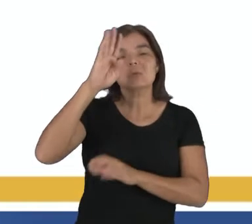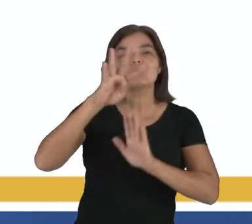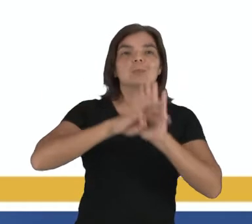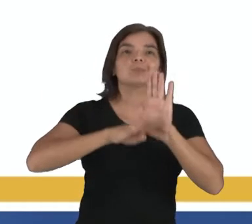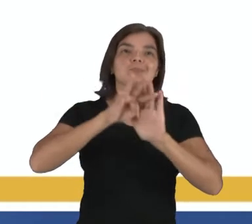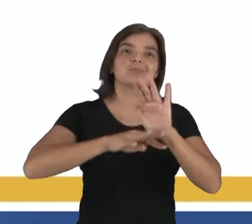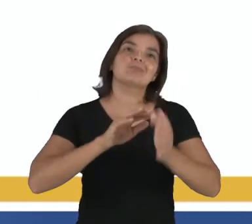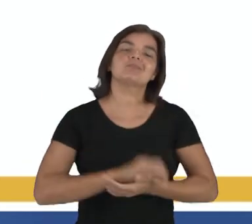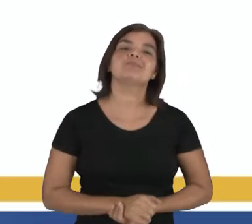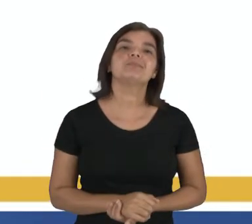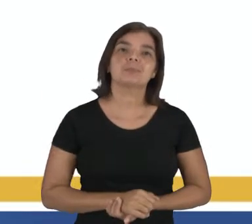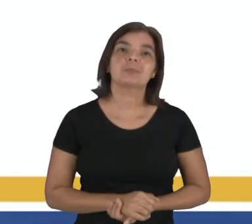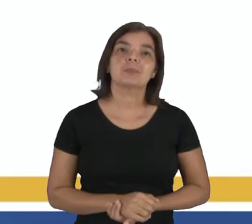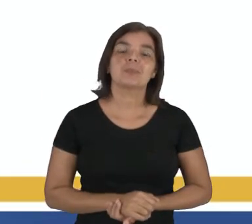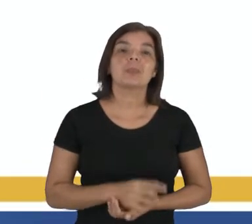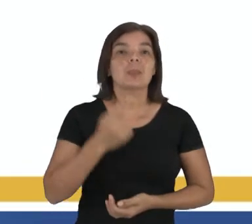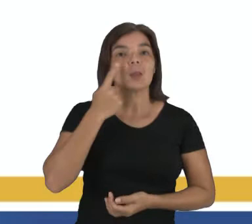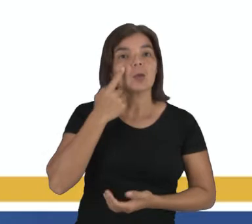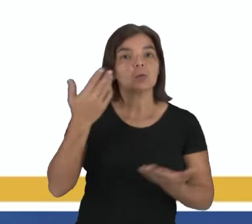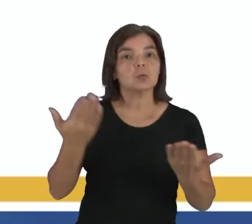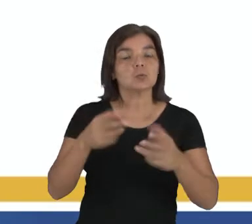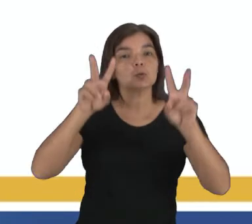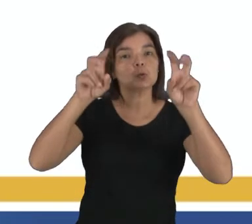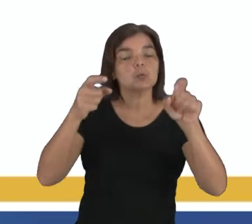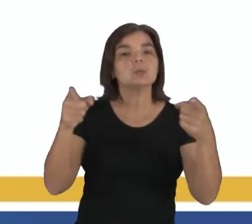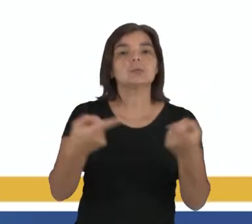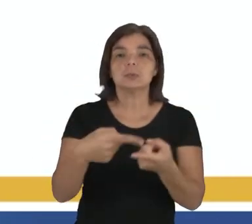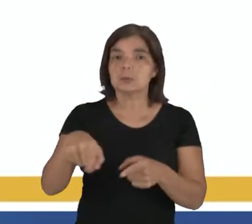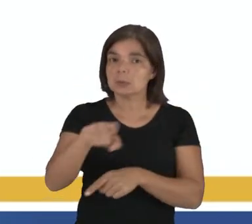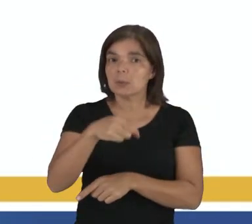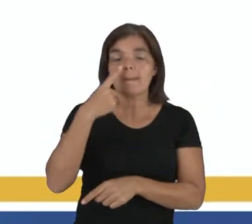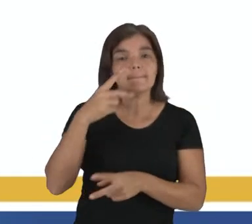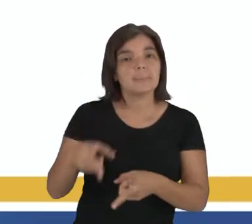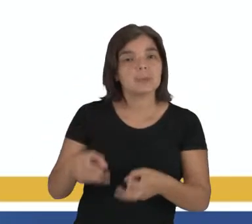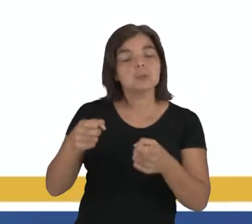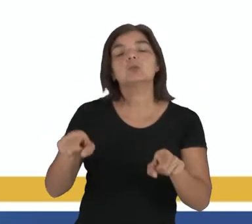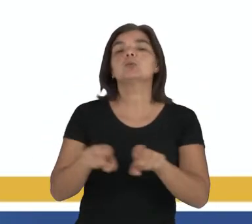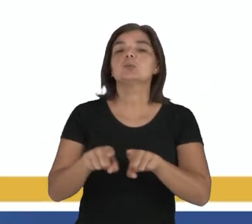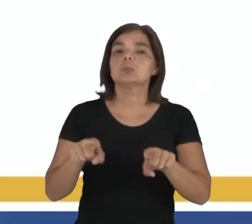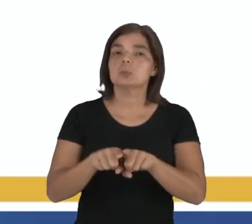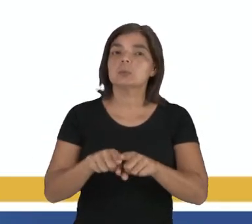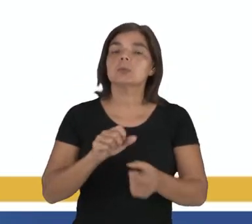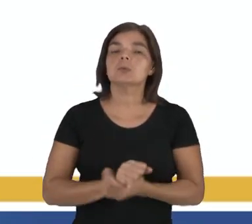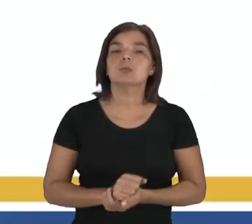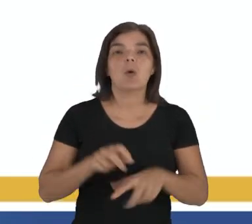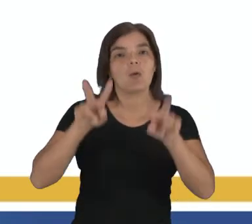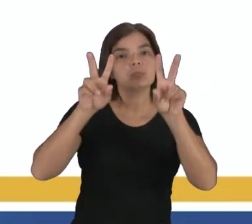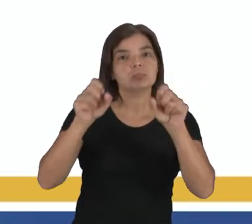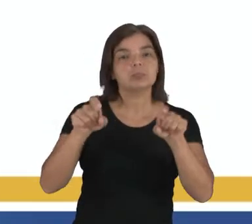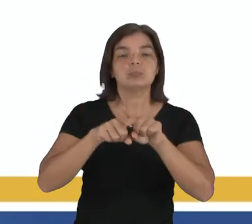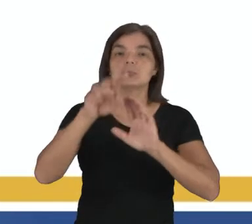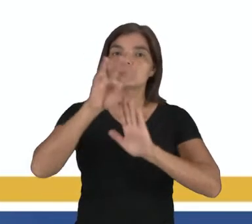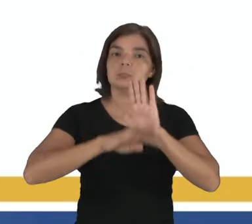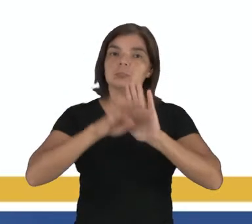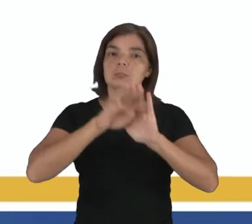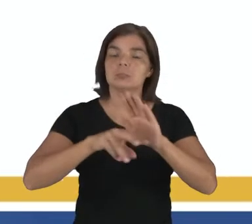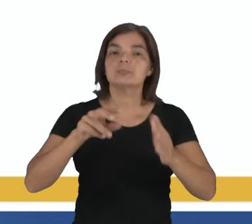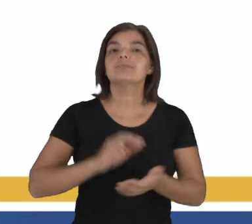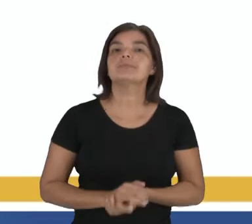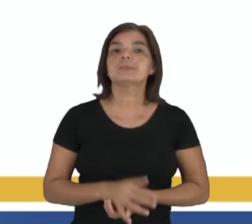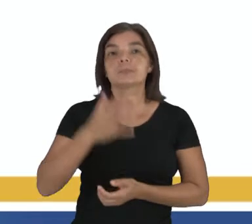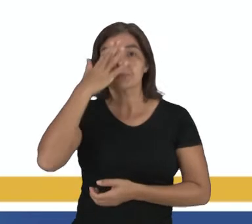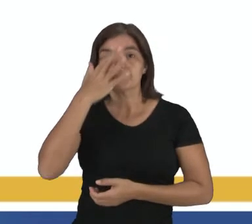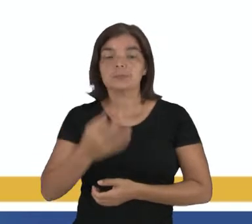assunto principal de um texto. Então, desde o título, você percebeu esse assunto do texto, e isso